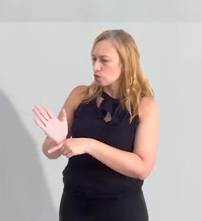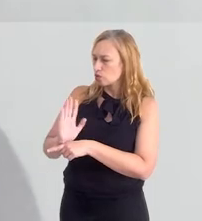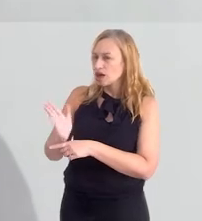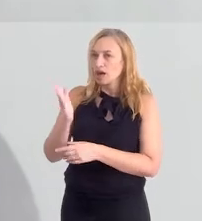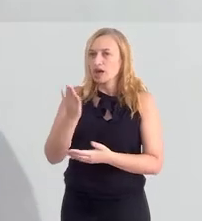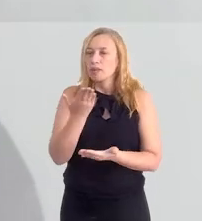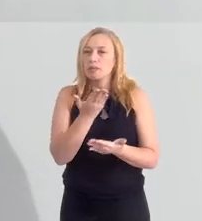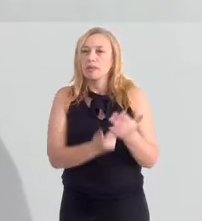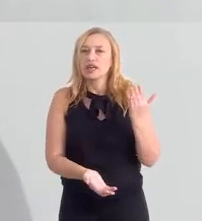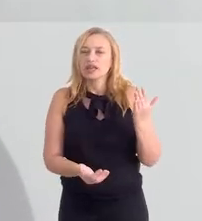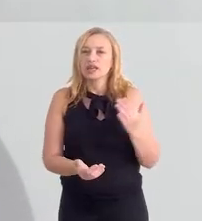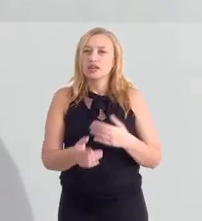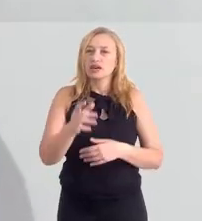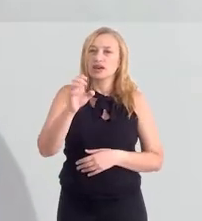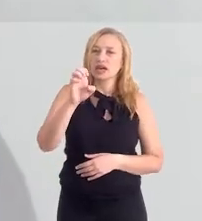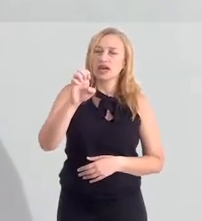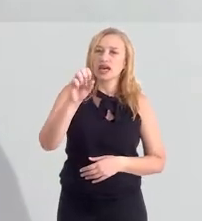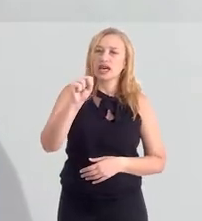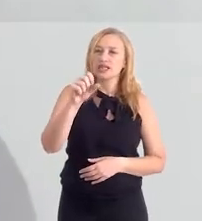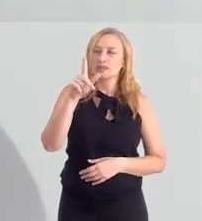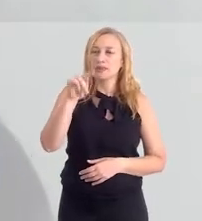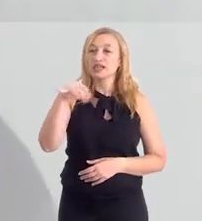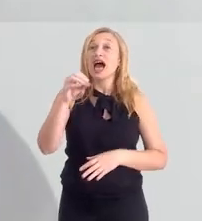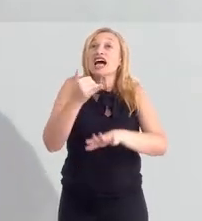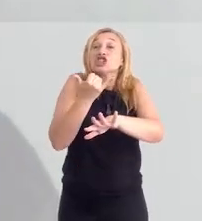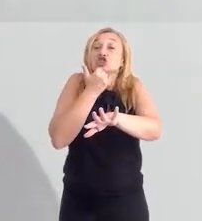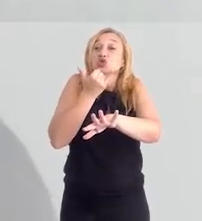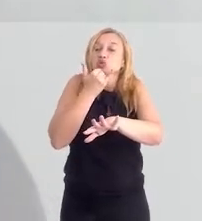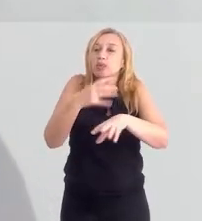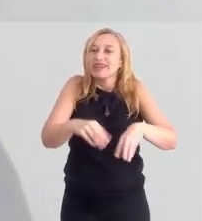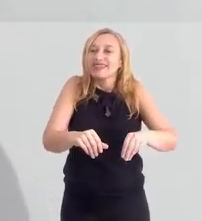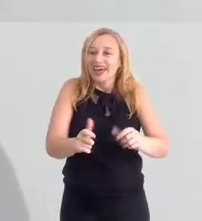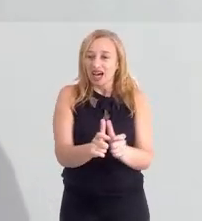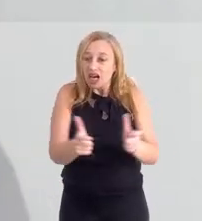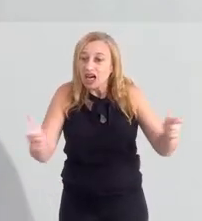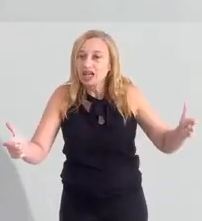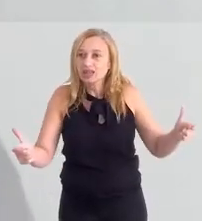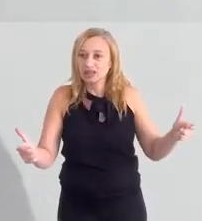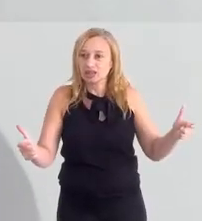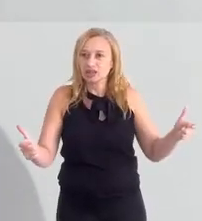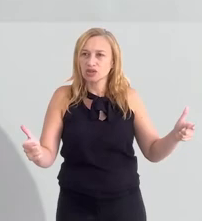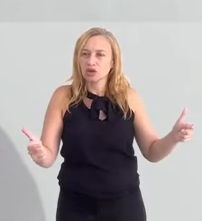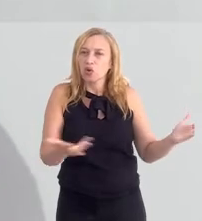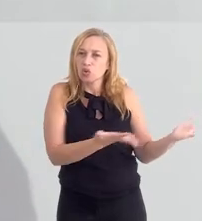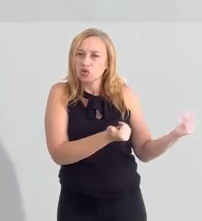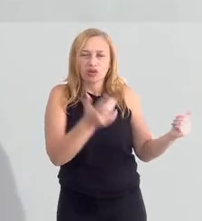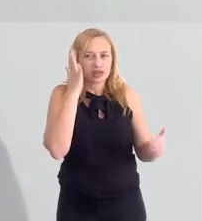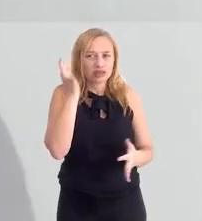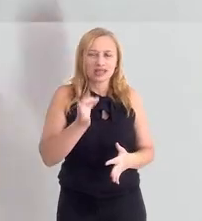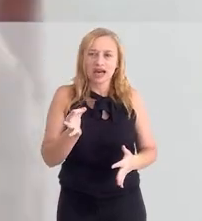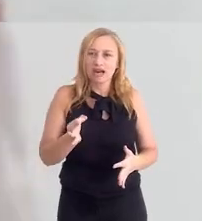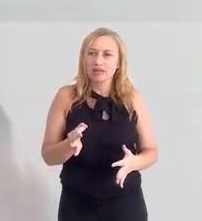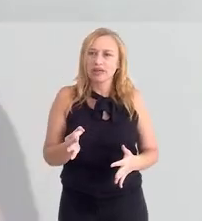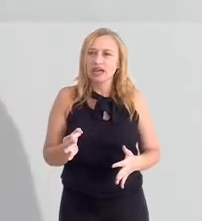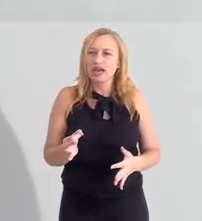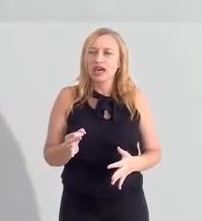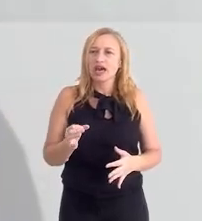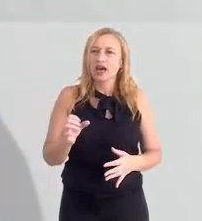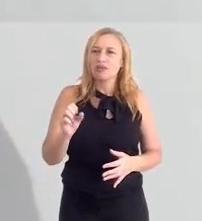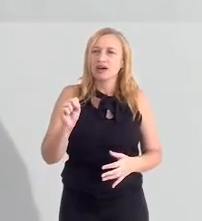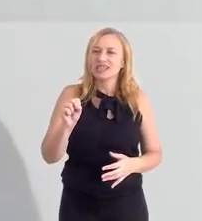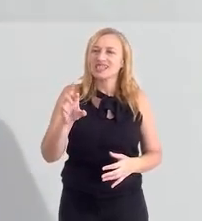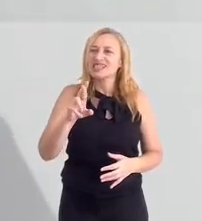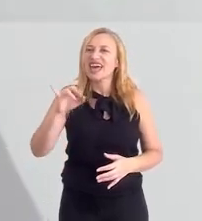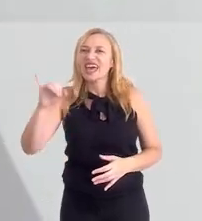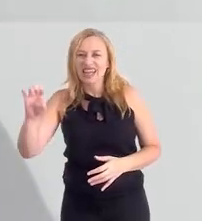Espaço, havia. Ah, não, desculpe, Terra de Gigantes. Que não, os jovens não saberão, mas era uma